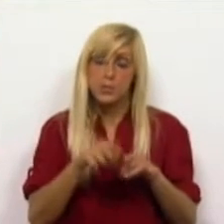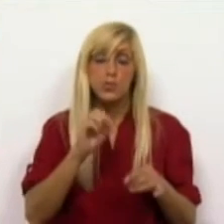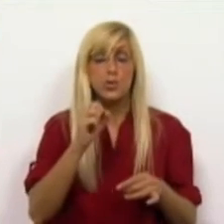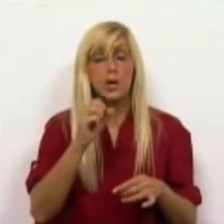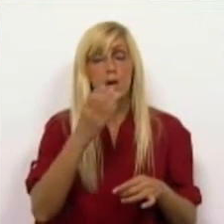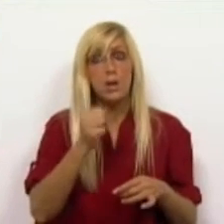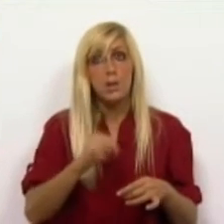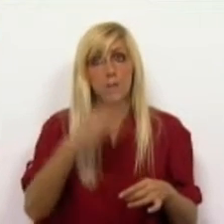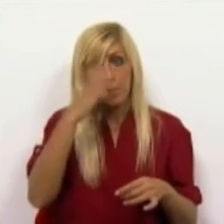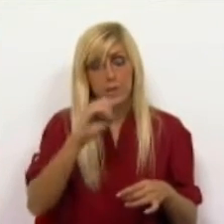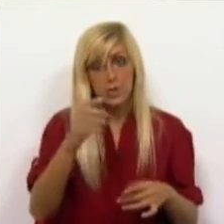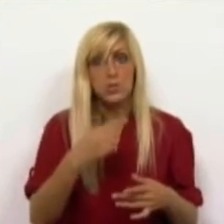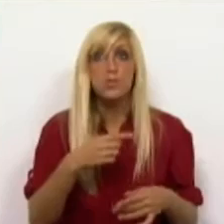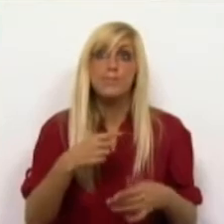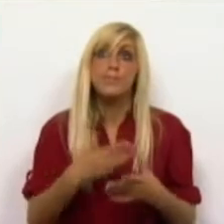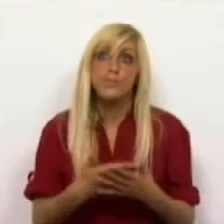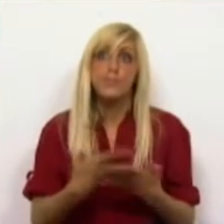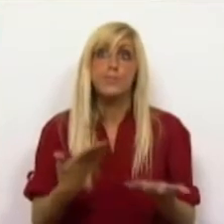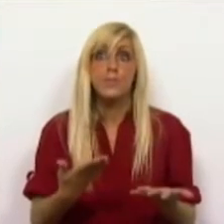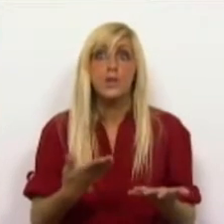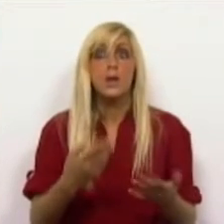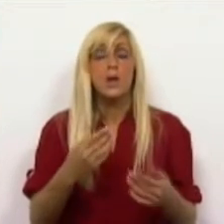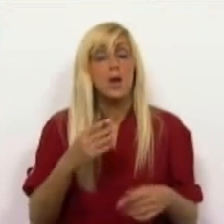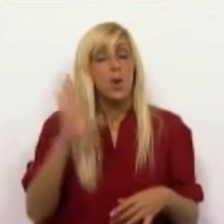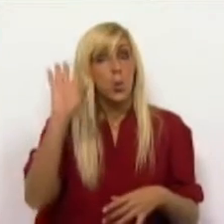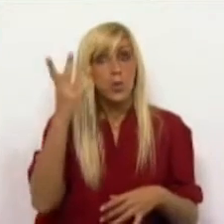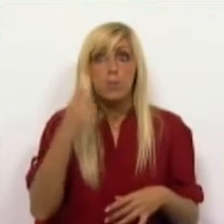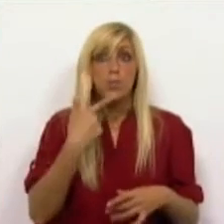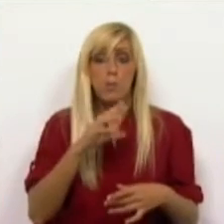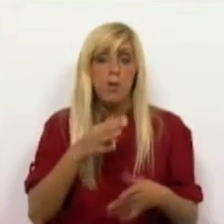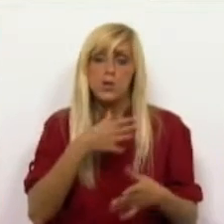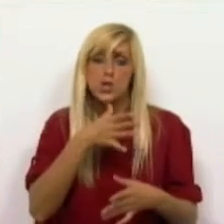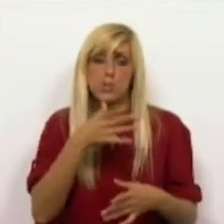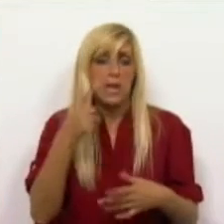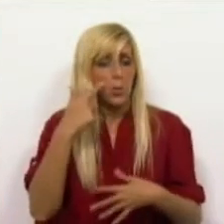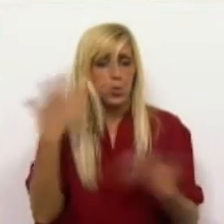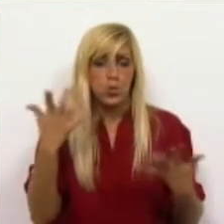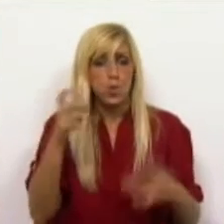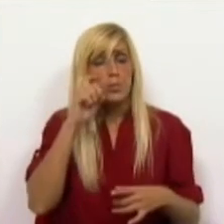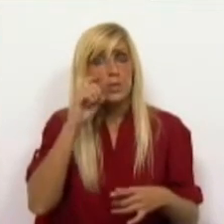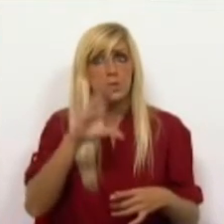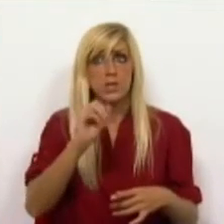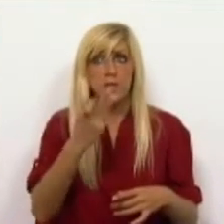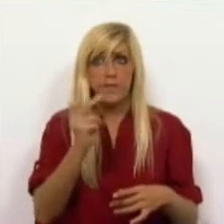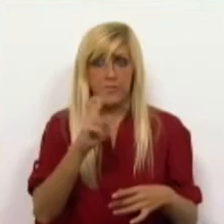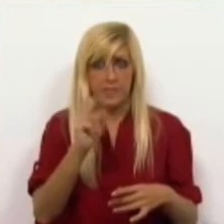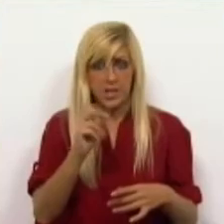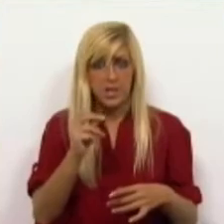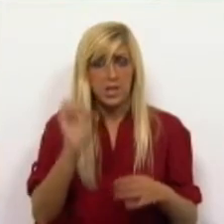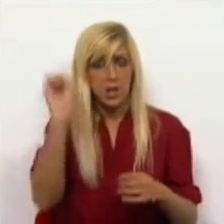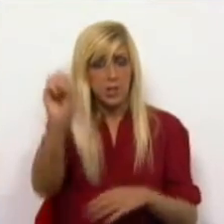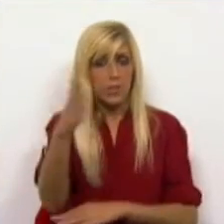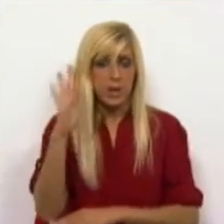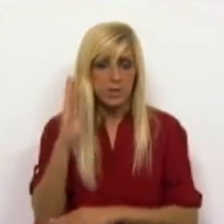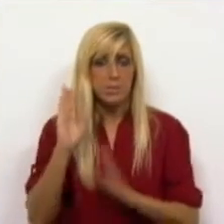Primeiro-Ministro. Reafirmo que a meteorologia não pode justificar tudo. A proteção civil e a floresta têm que se adaptar